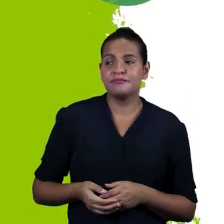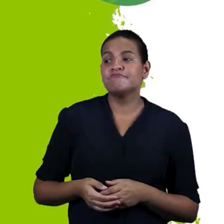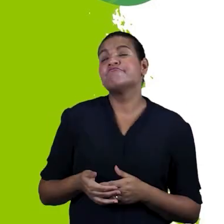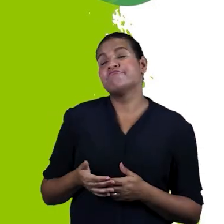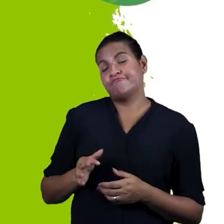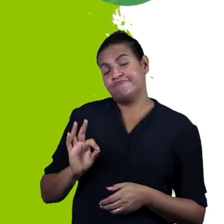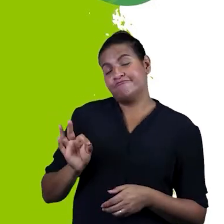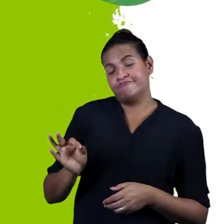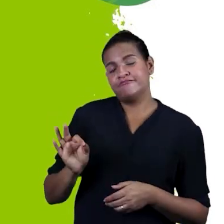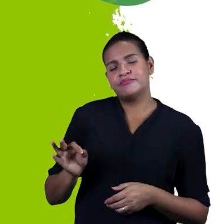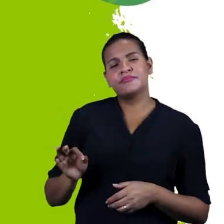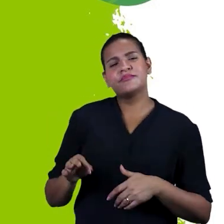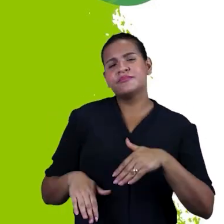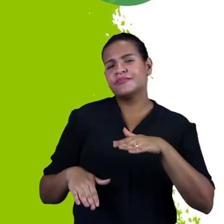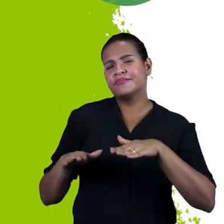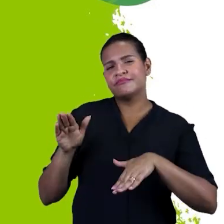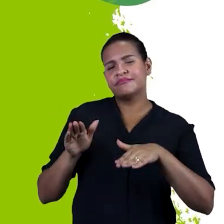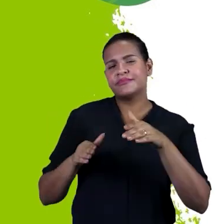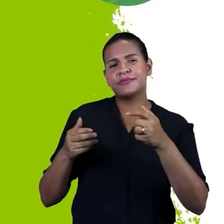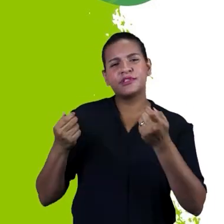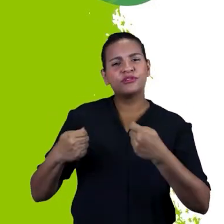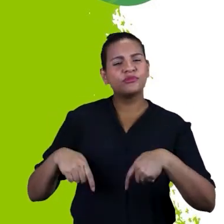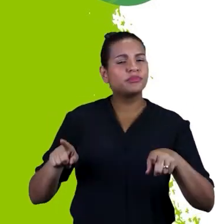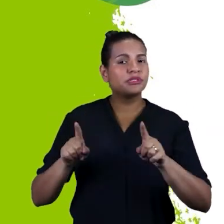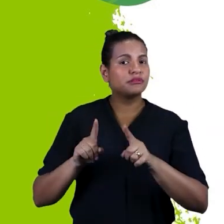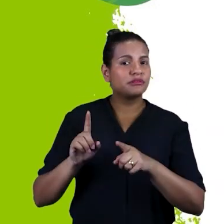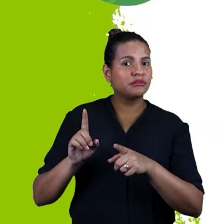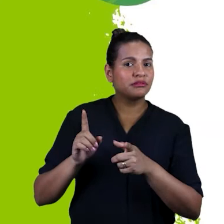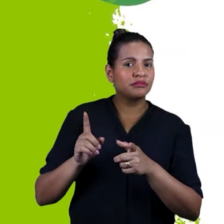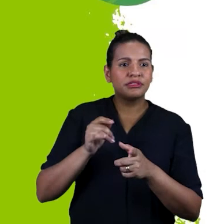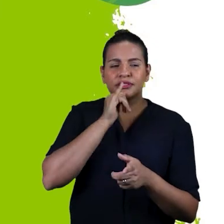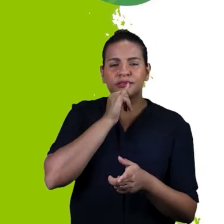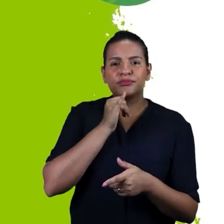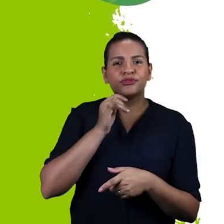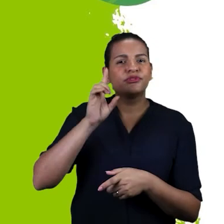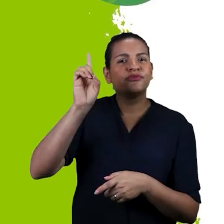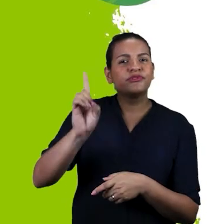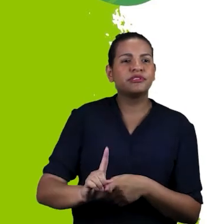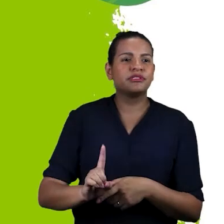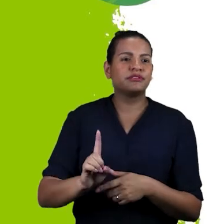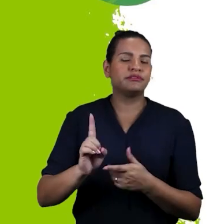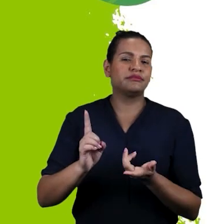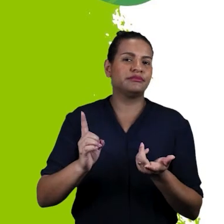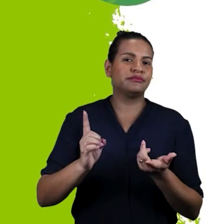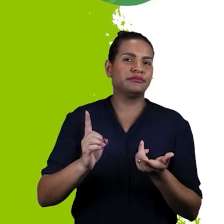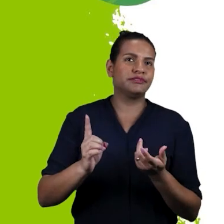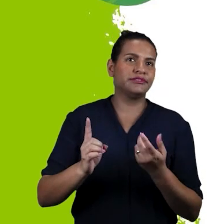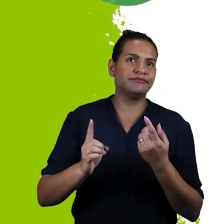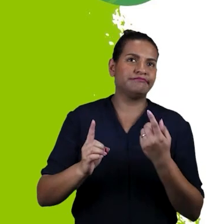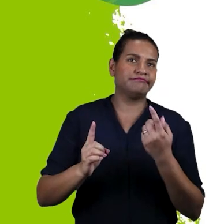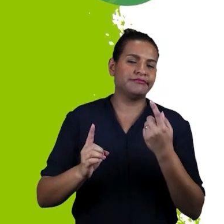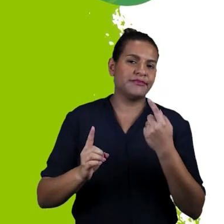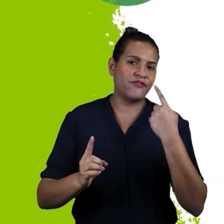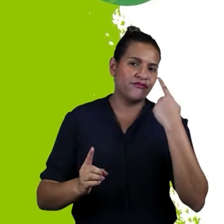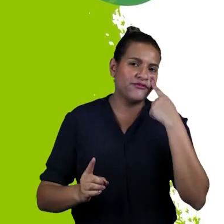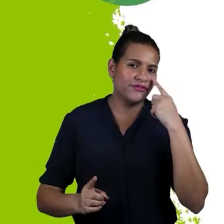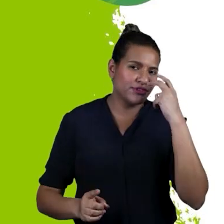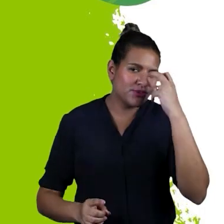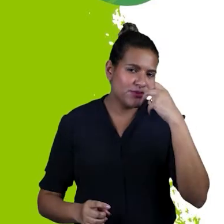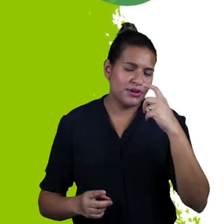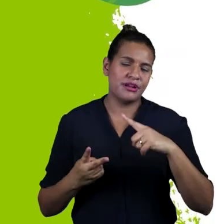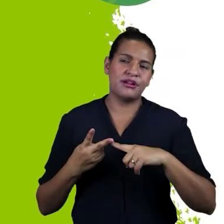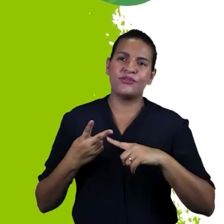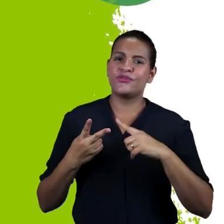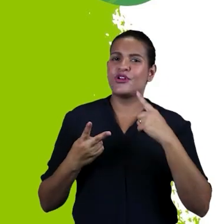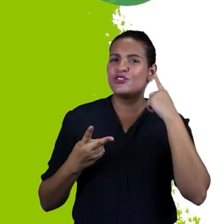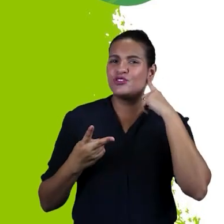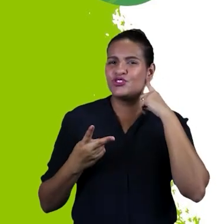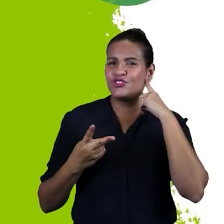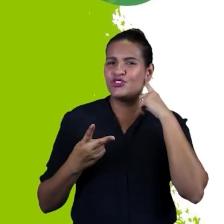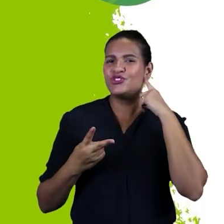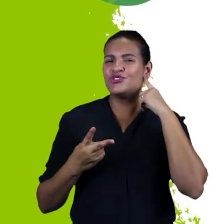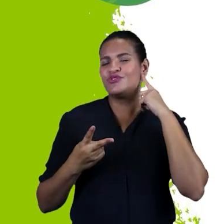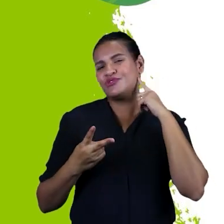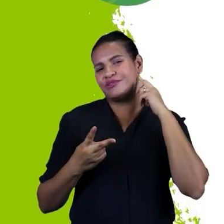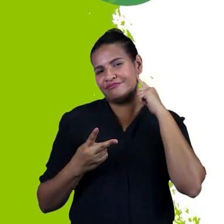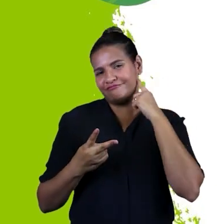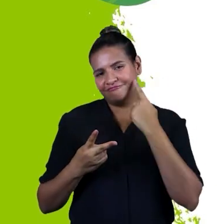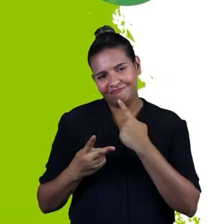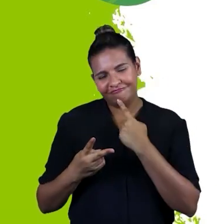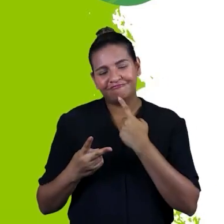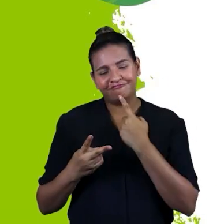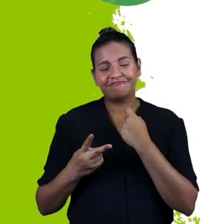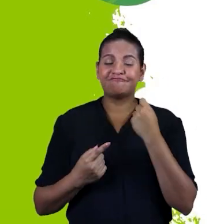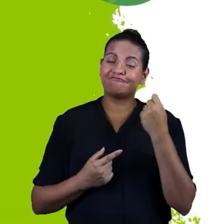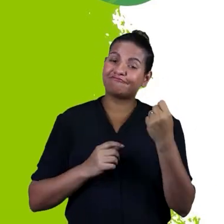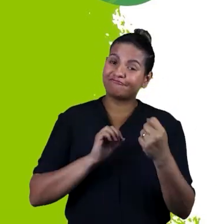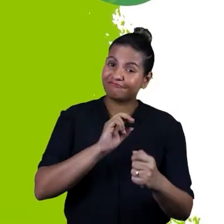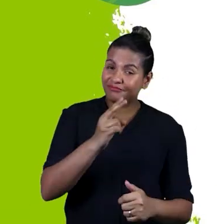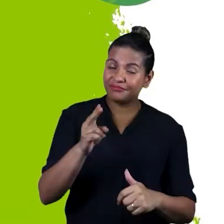alguma deficiência, tanto visual quanto auditiva, né? Até pessoas que moram muito distante do centro,